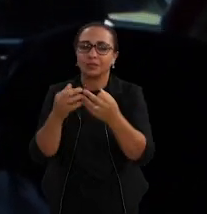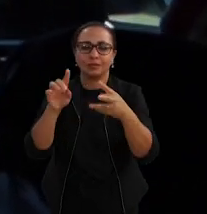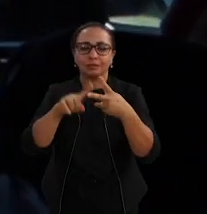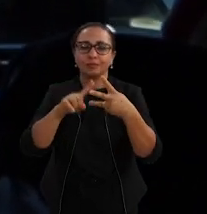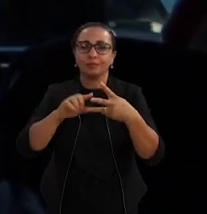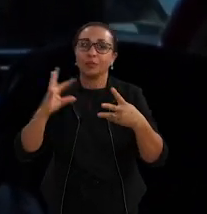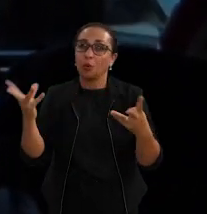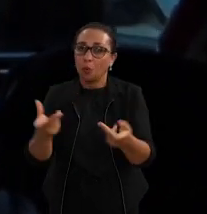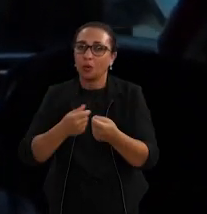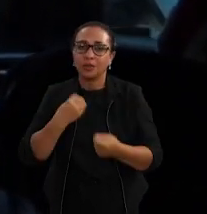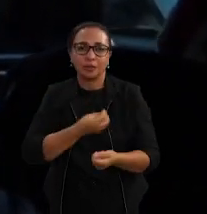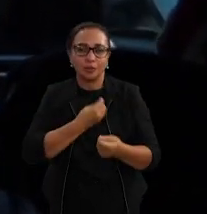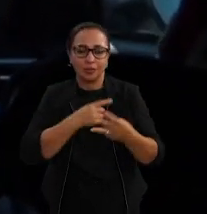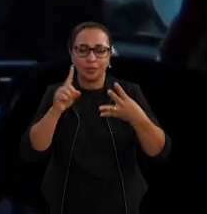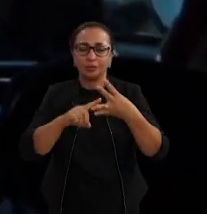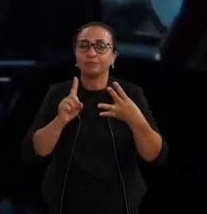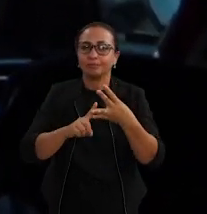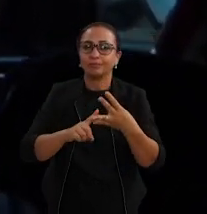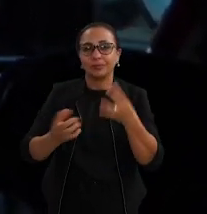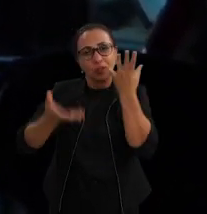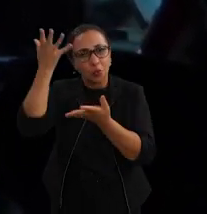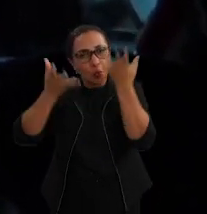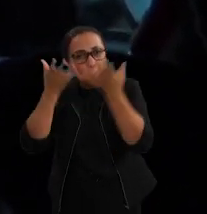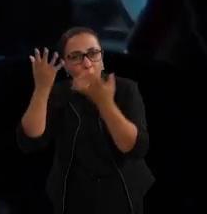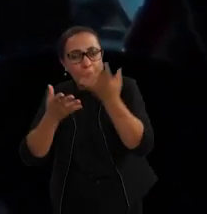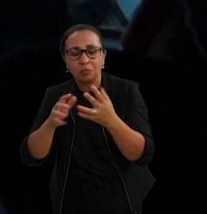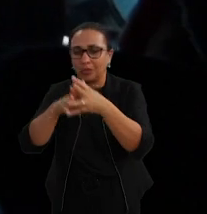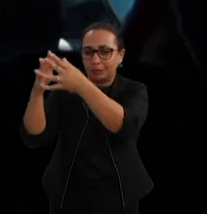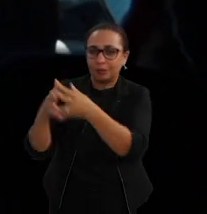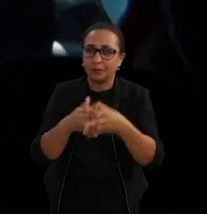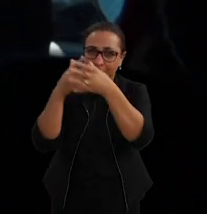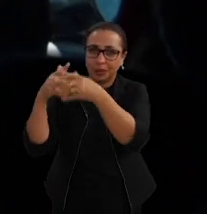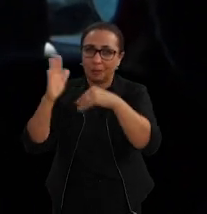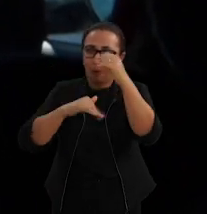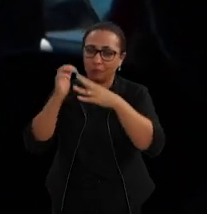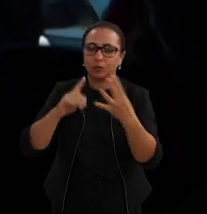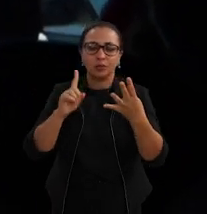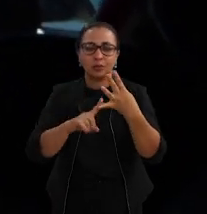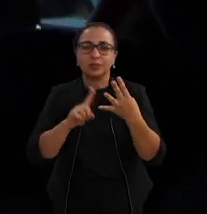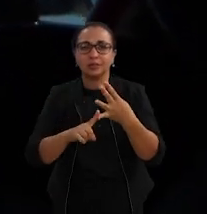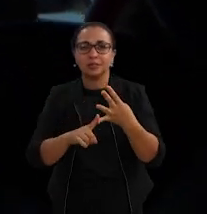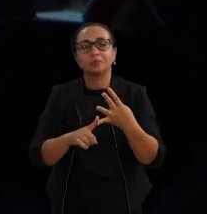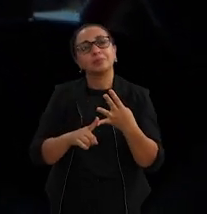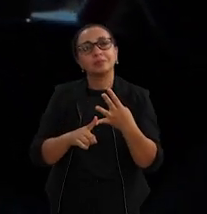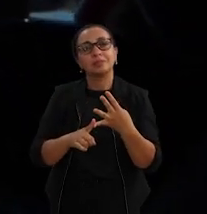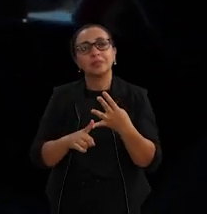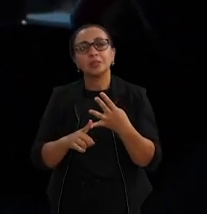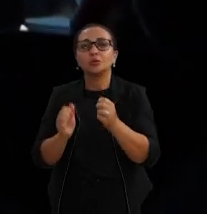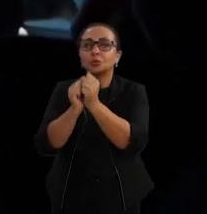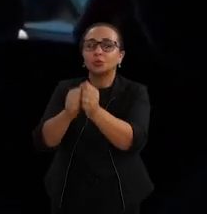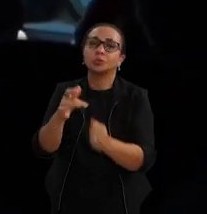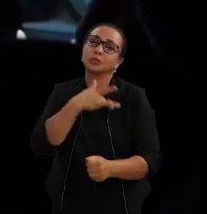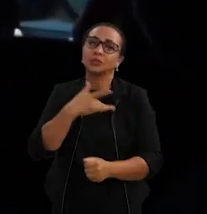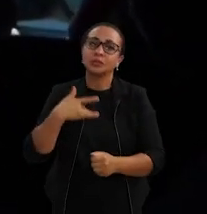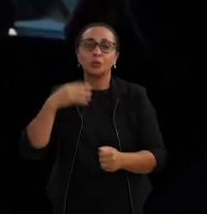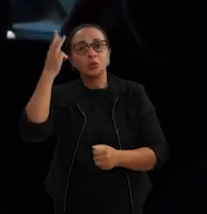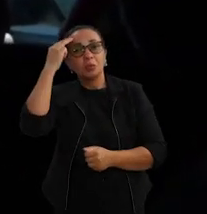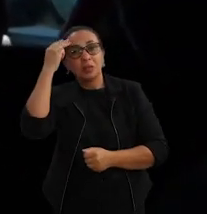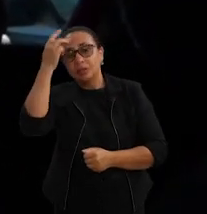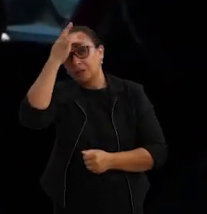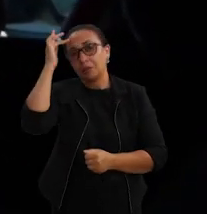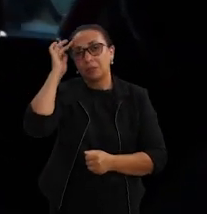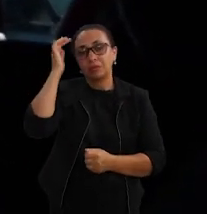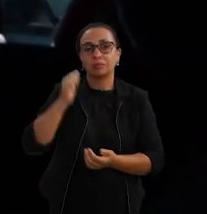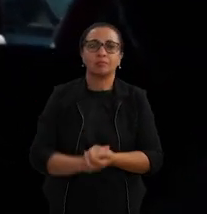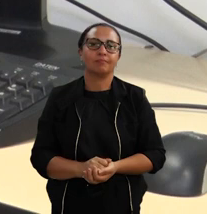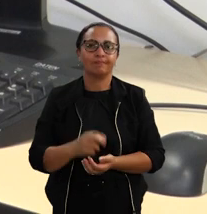a qualidade de vida, impacta também na questão econômica desse caminhoneiro e também se intercala com a saúde